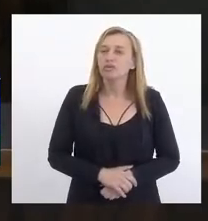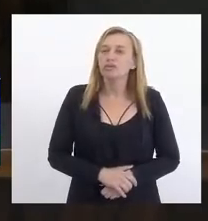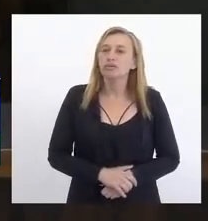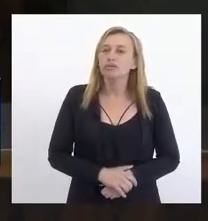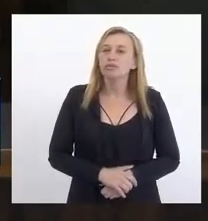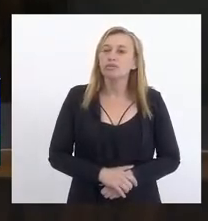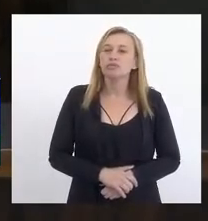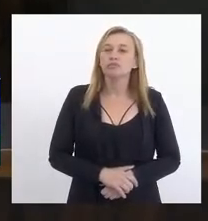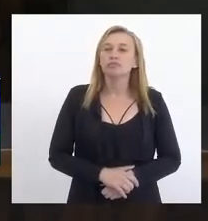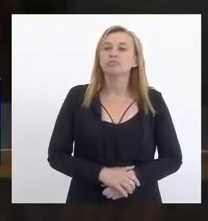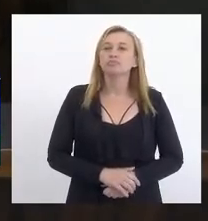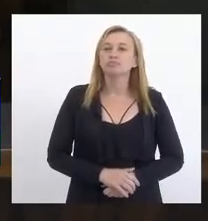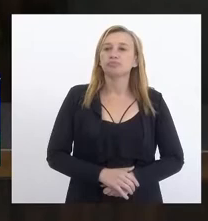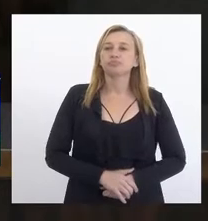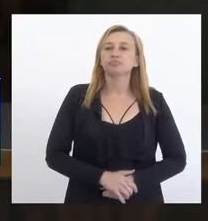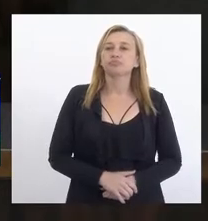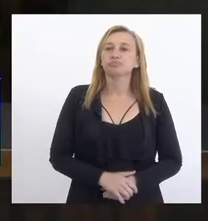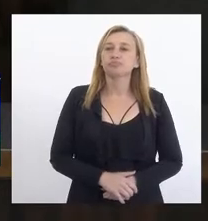Em tramitação